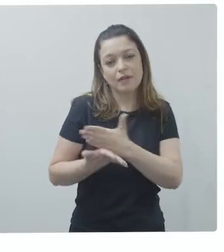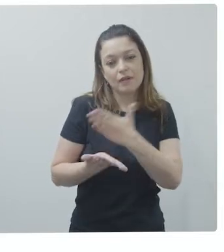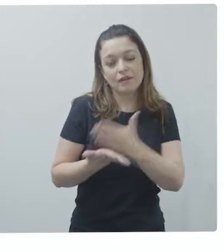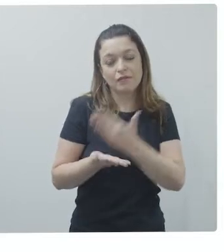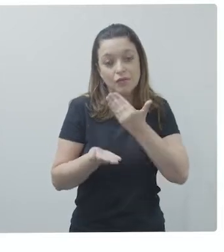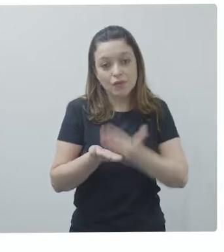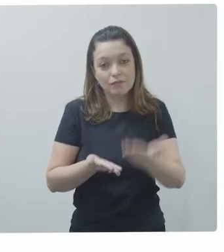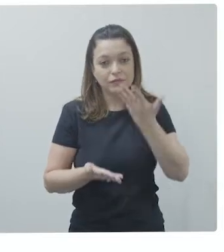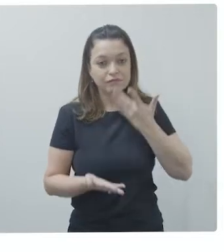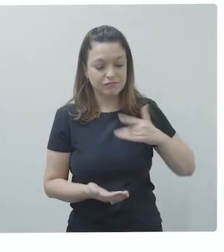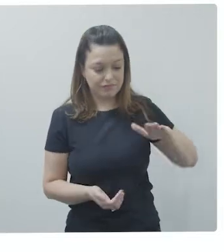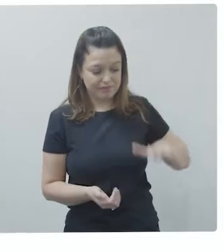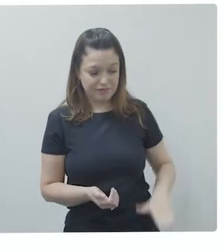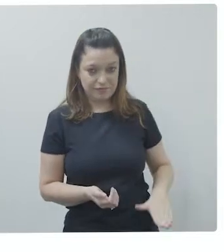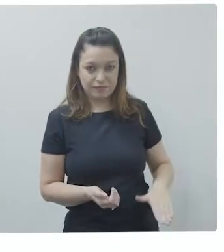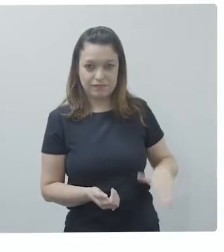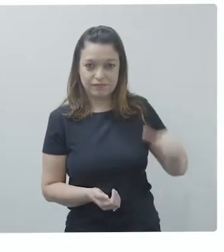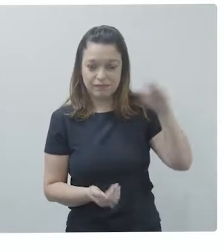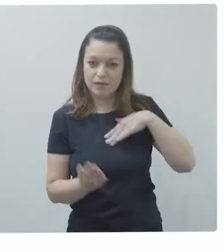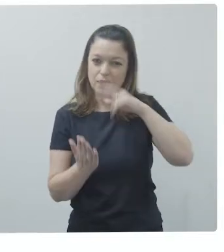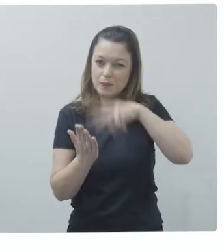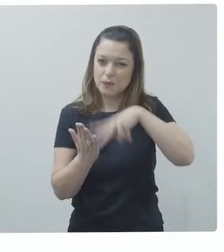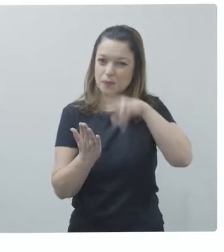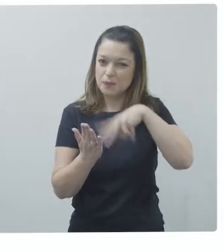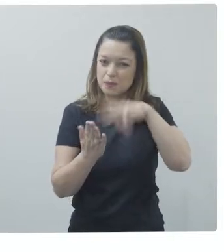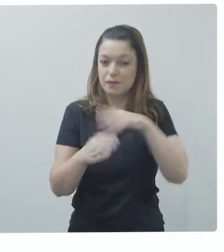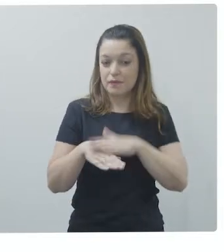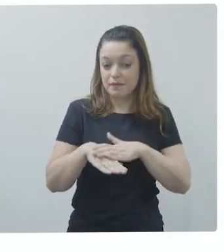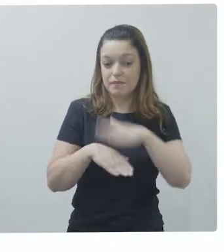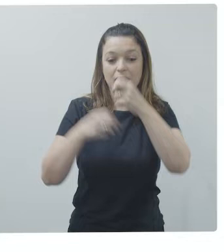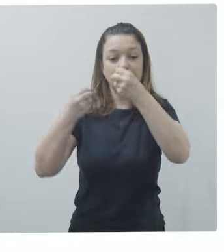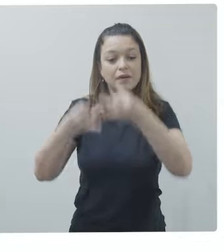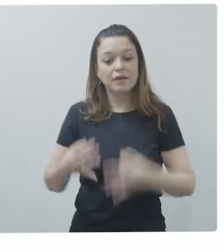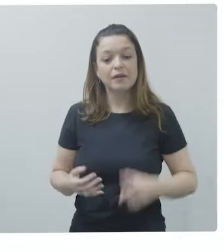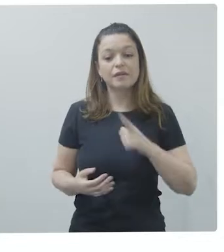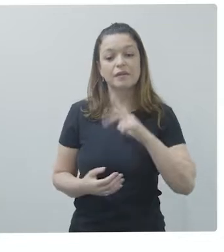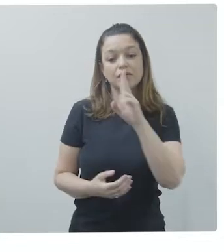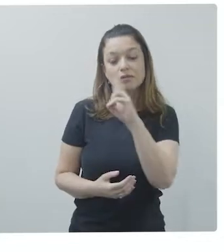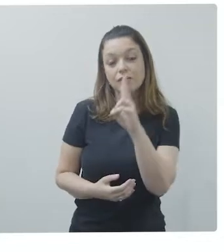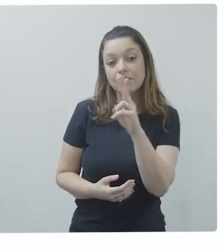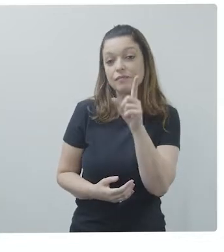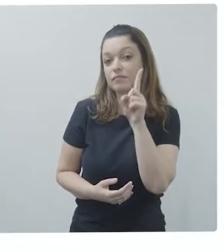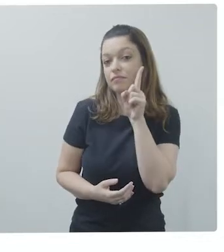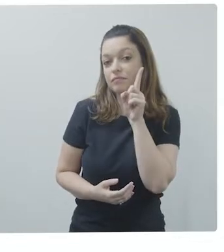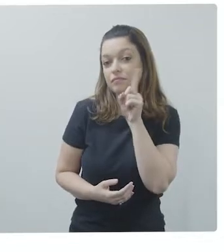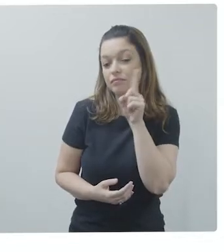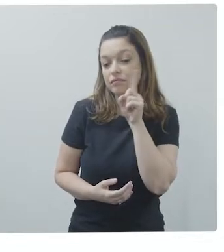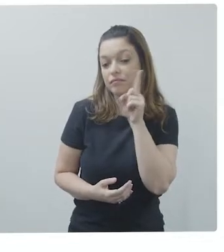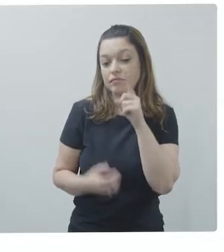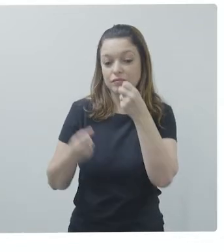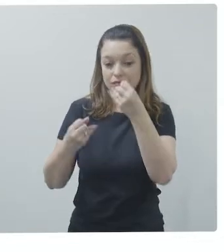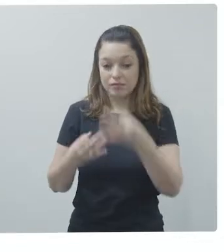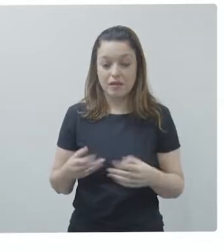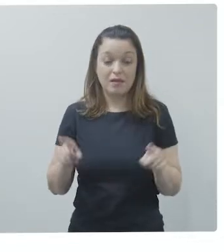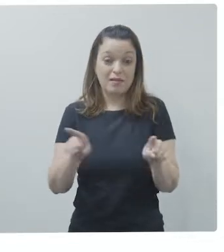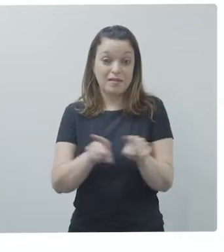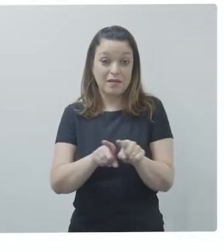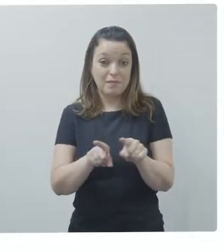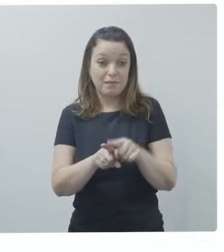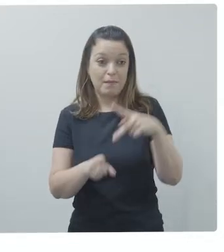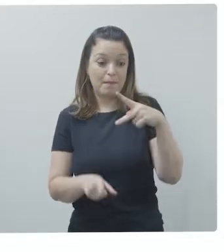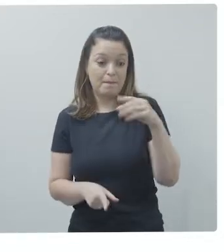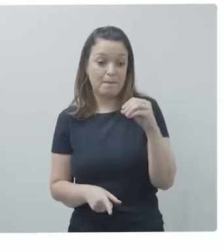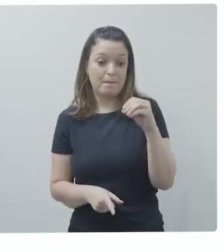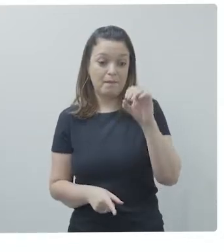infância e devorava as histórias de C.S. Lewis, J.R.R. Tolkien e James Rank Cabell e Edgar Allan